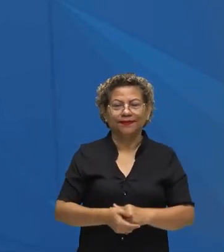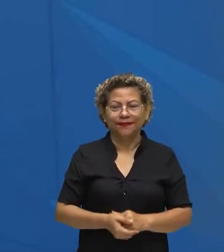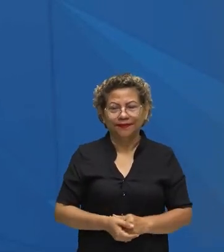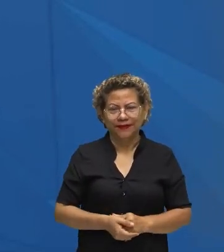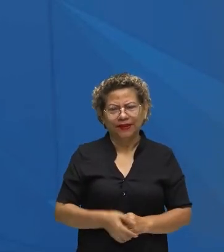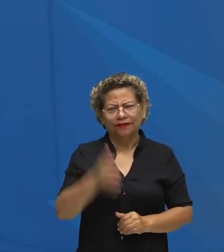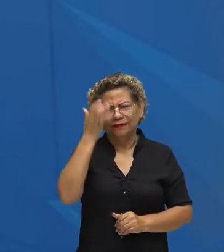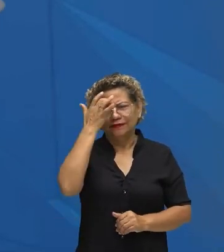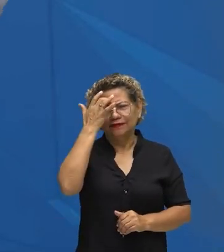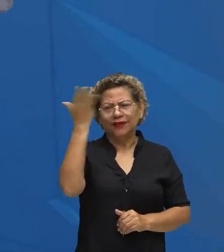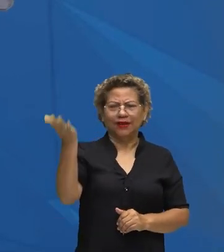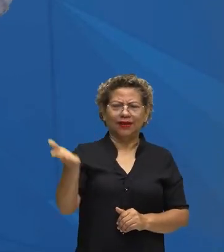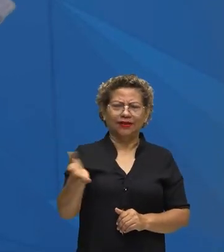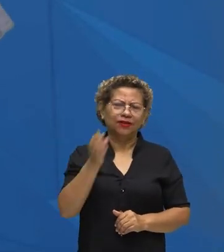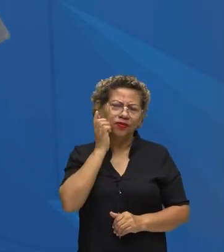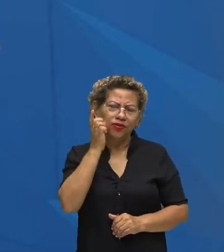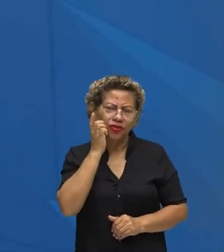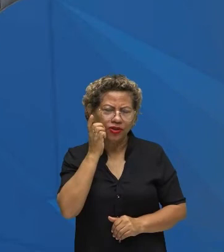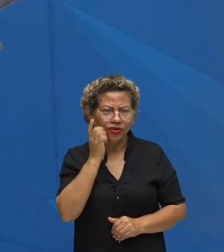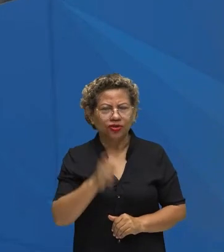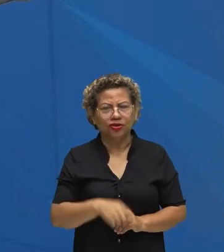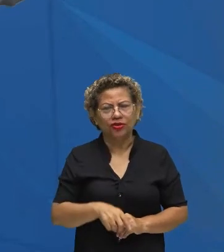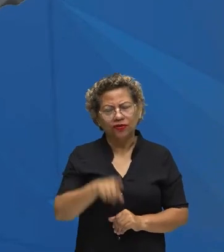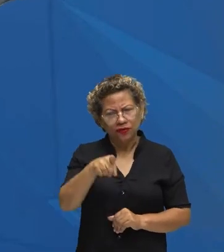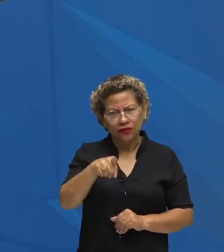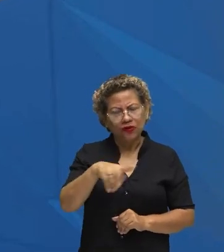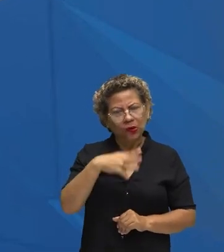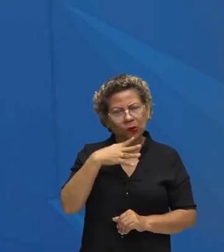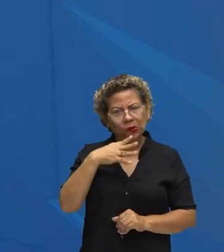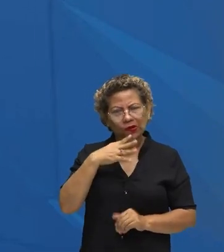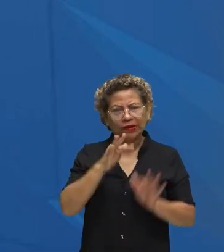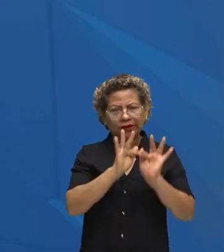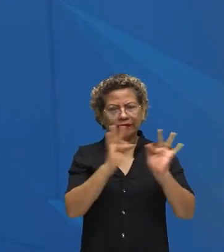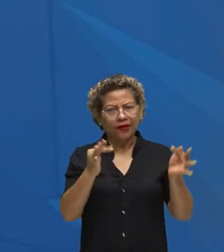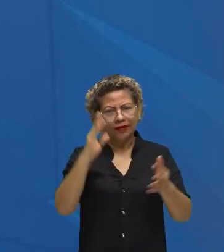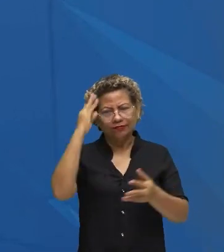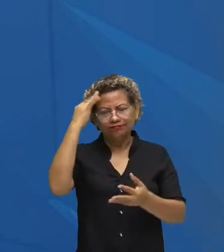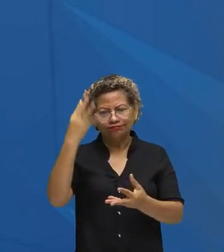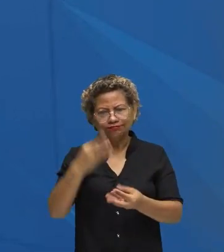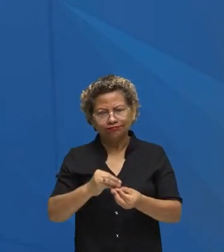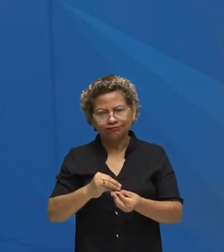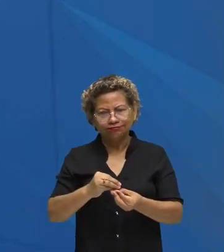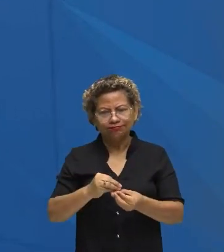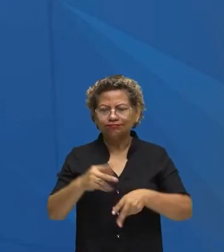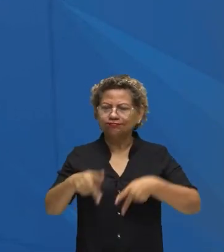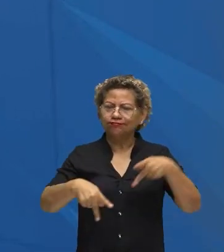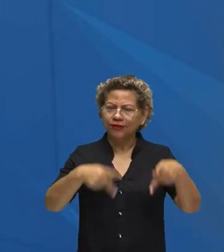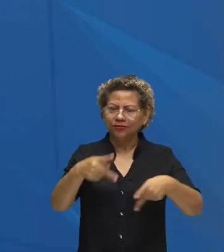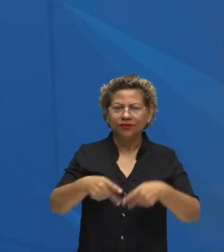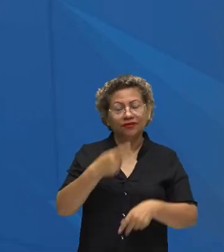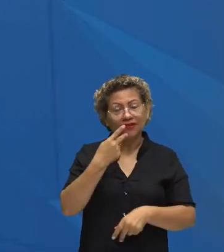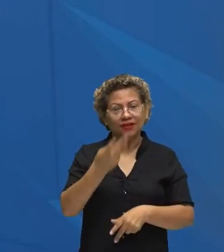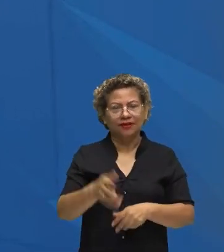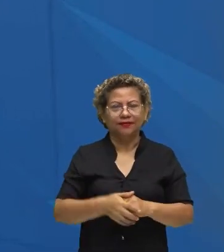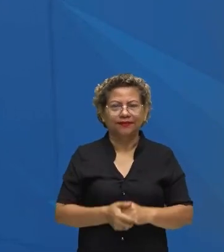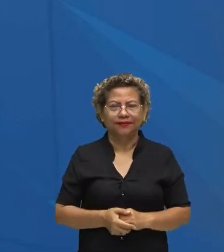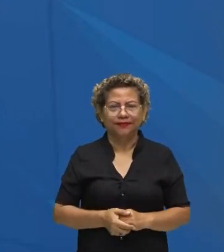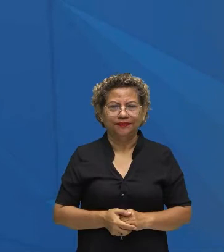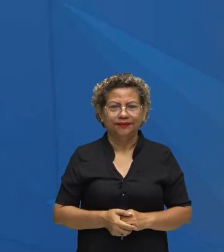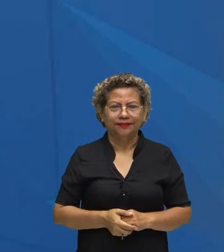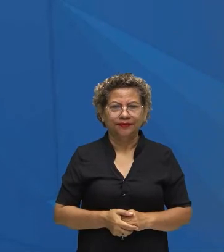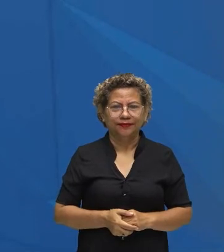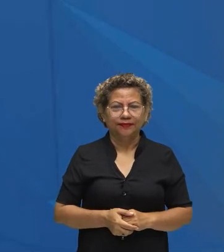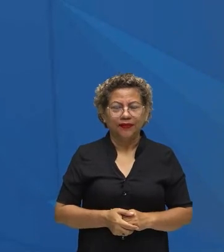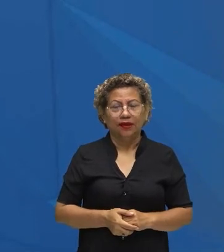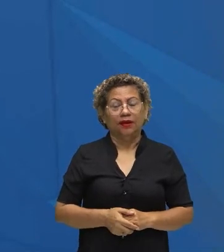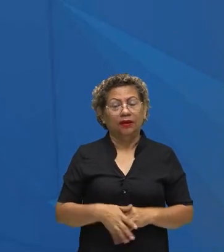muito comum, né? E é um ditado popular que diz pra gente, né, ir de passo em passo, né? Às